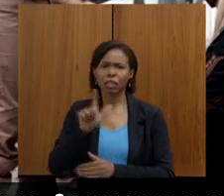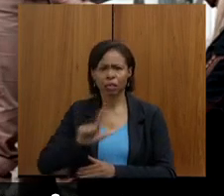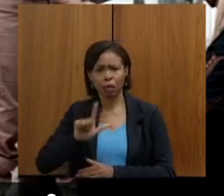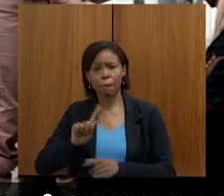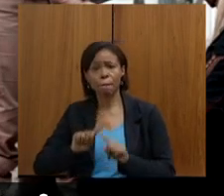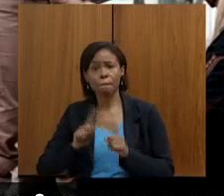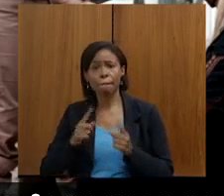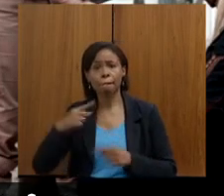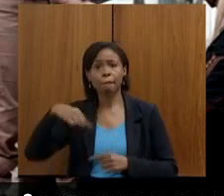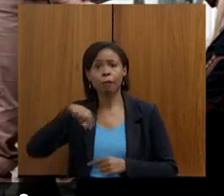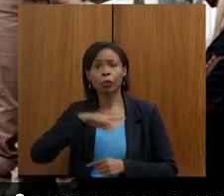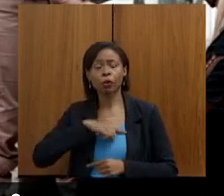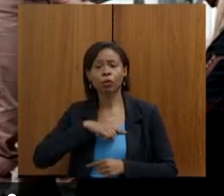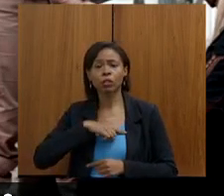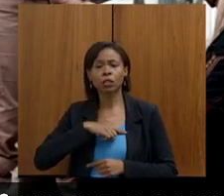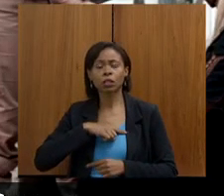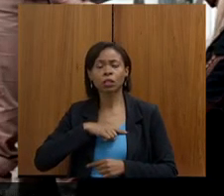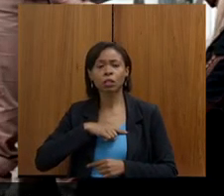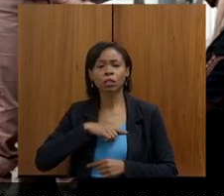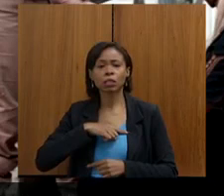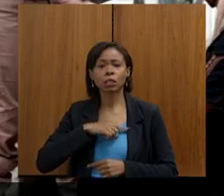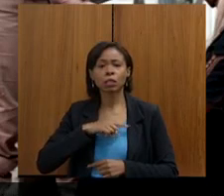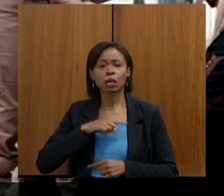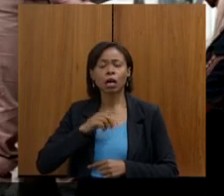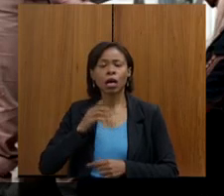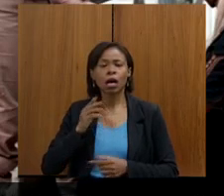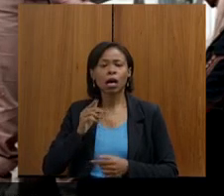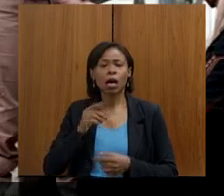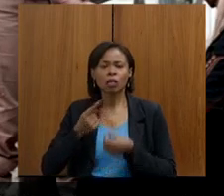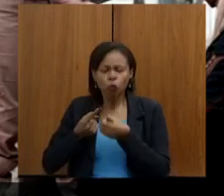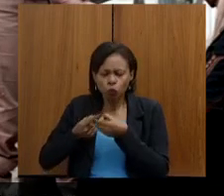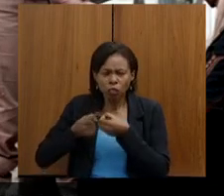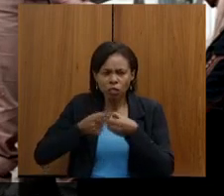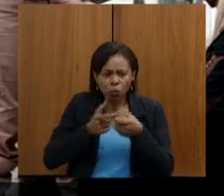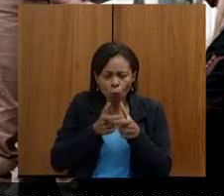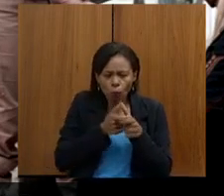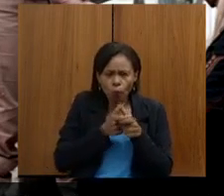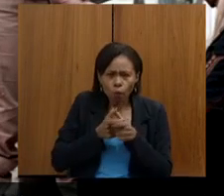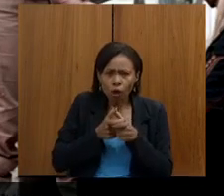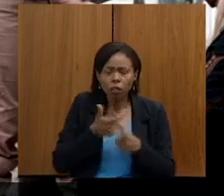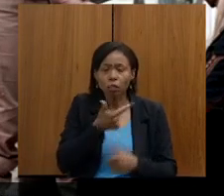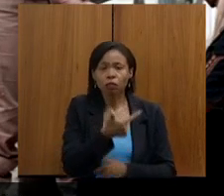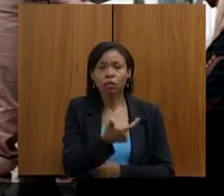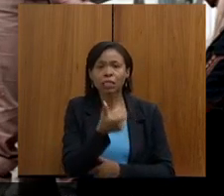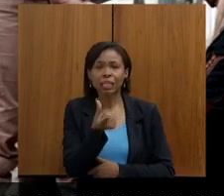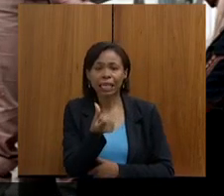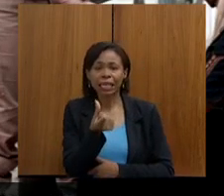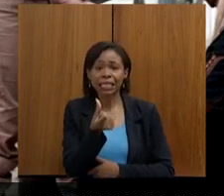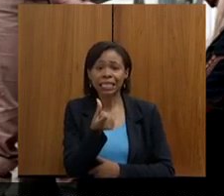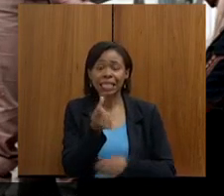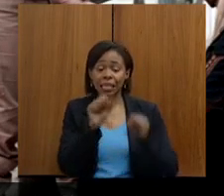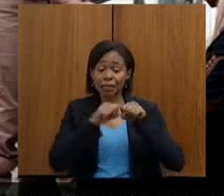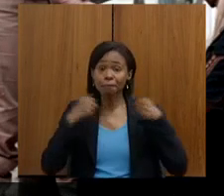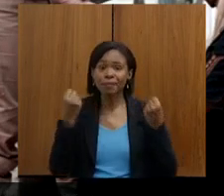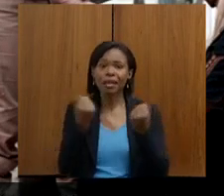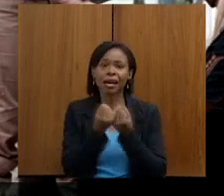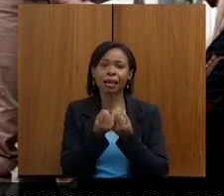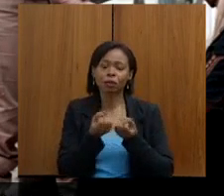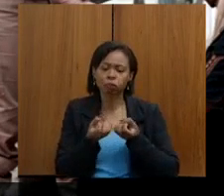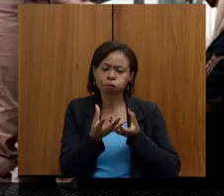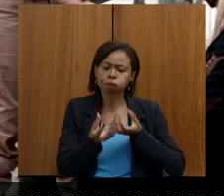num só no até nos municípios menores 26 seminários Neto de